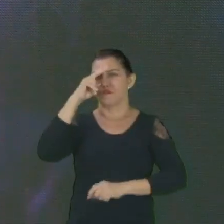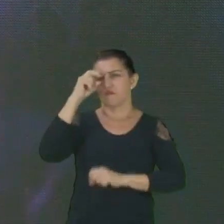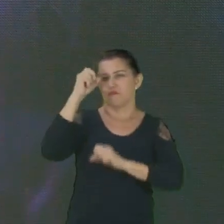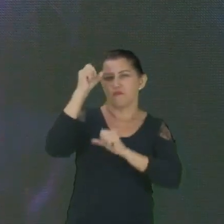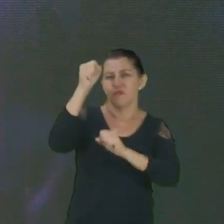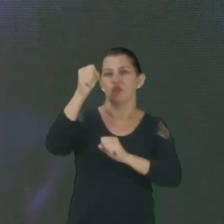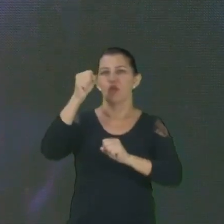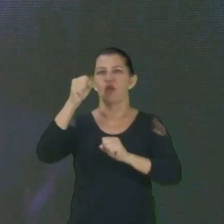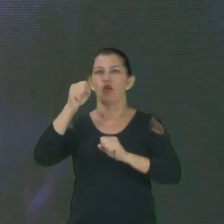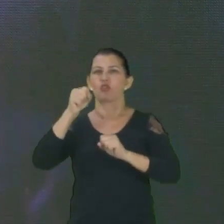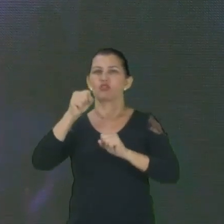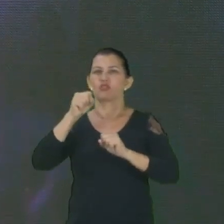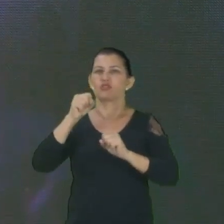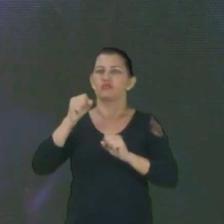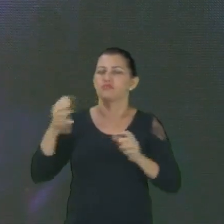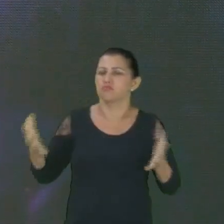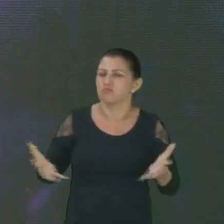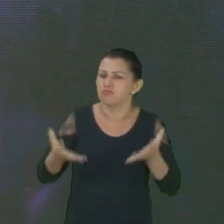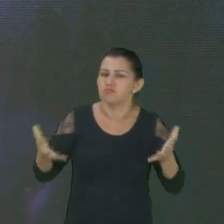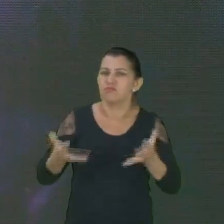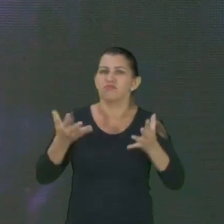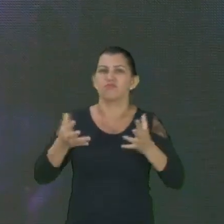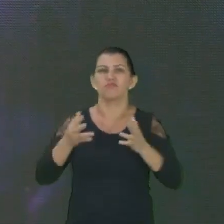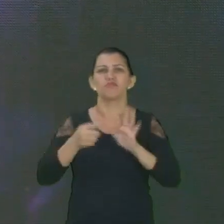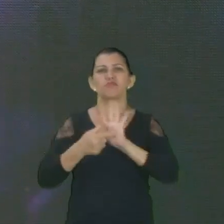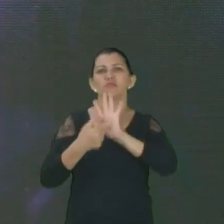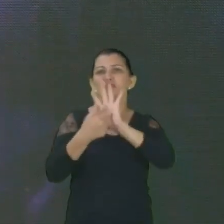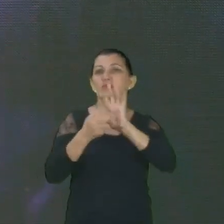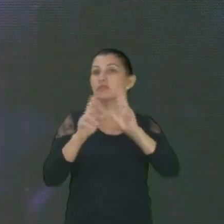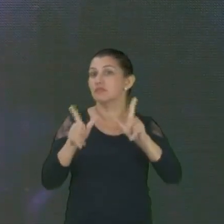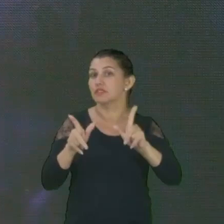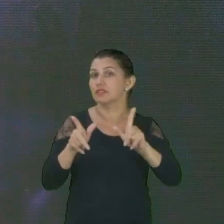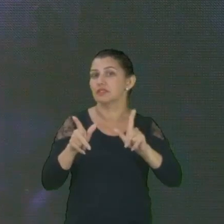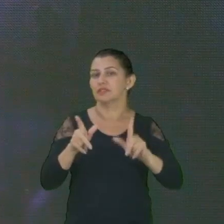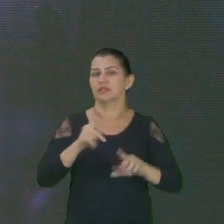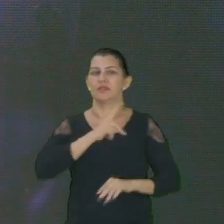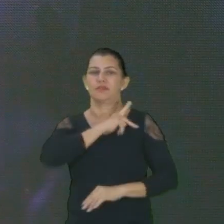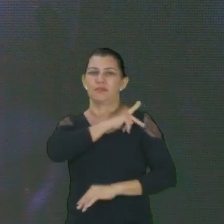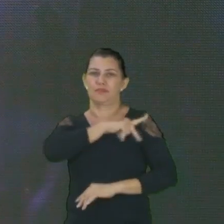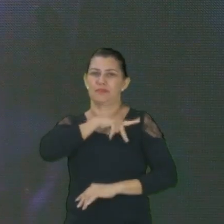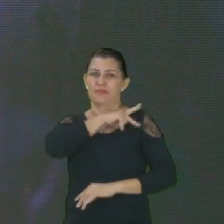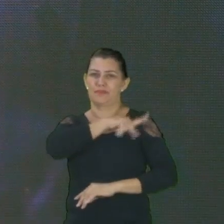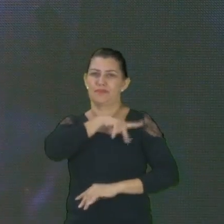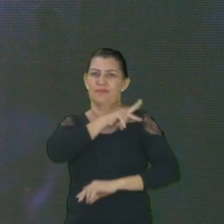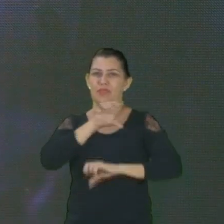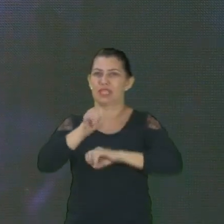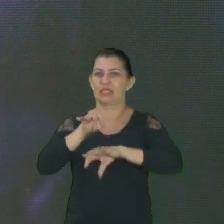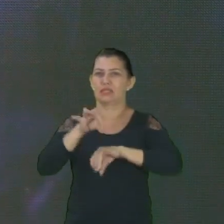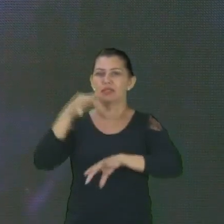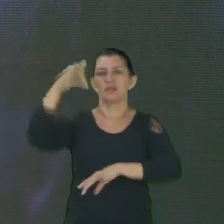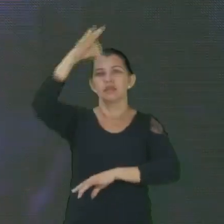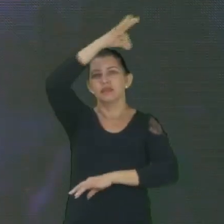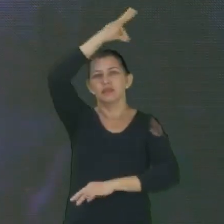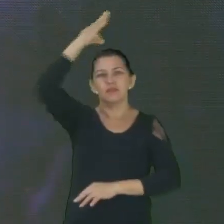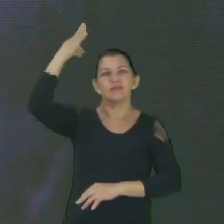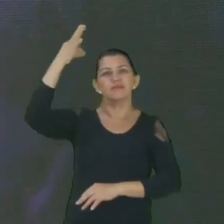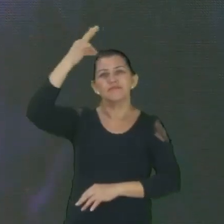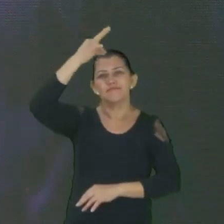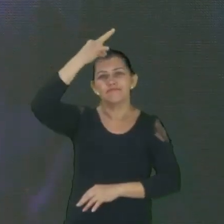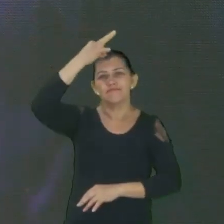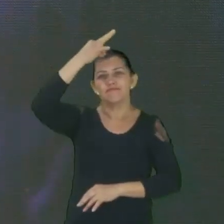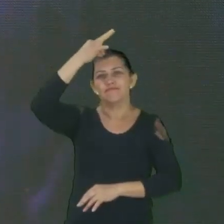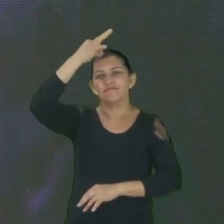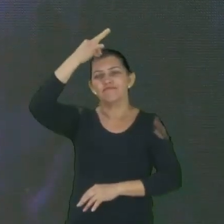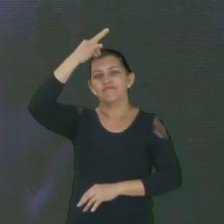relevante, que faça a diferença. Paulo nos ensina, pelo Espírito Santo, que primeiro nós temos que